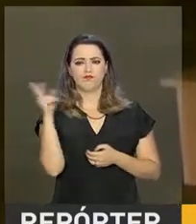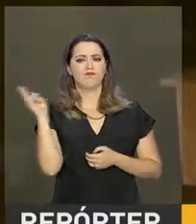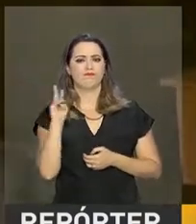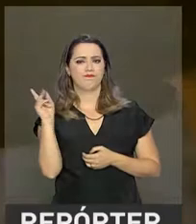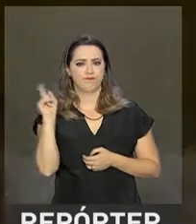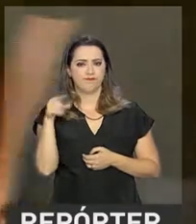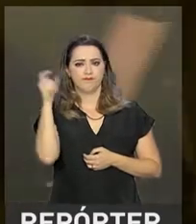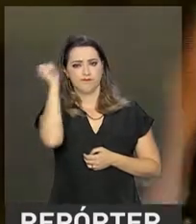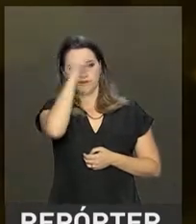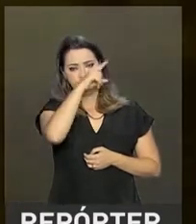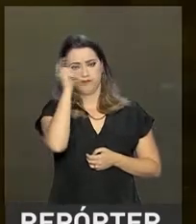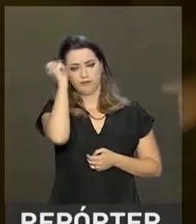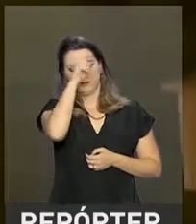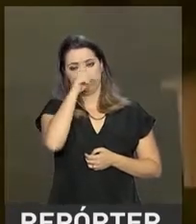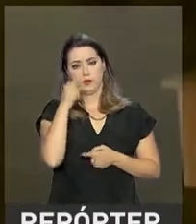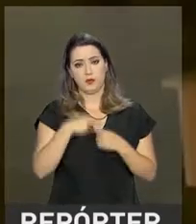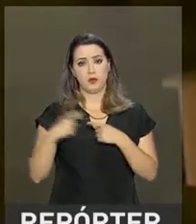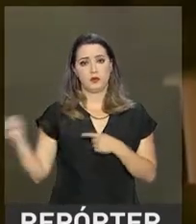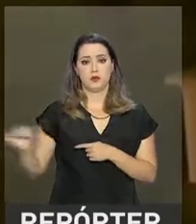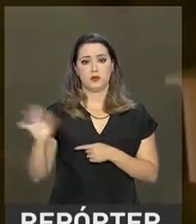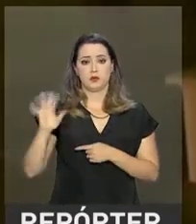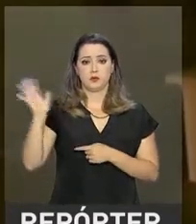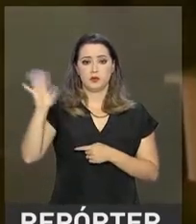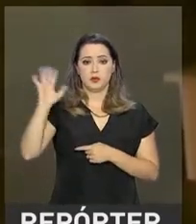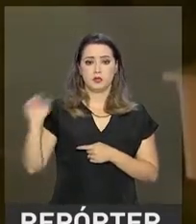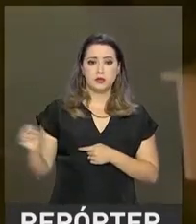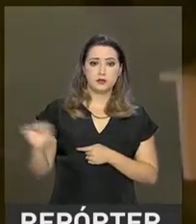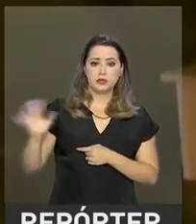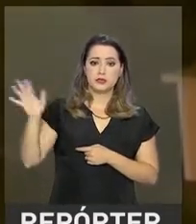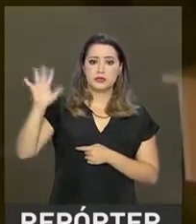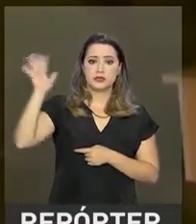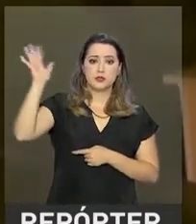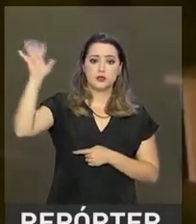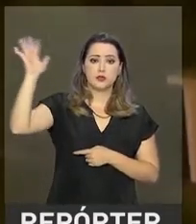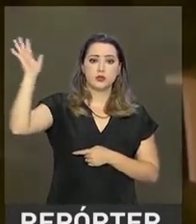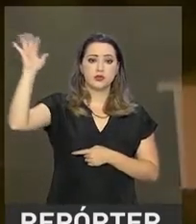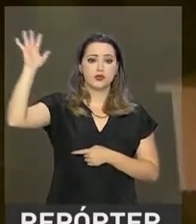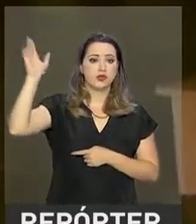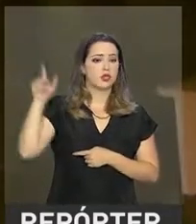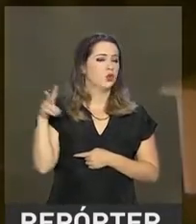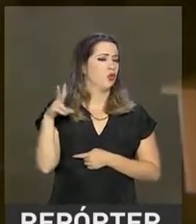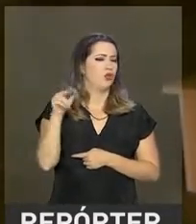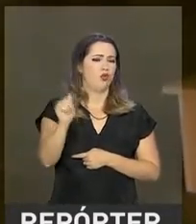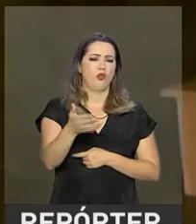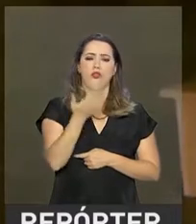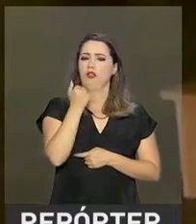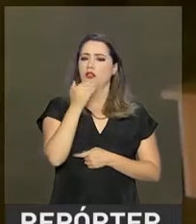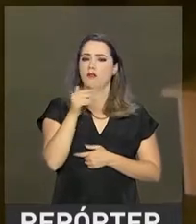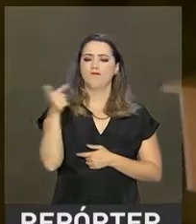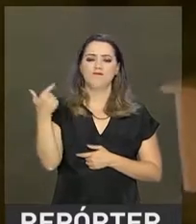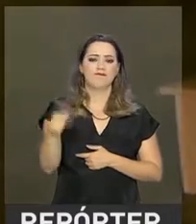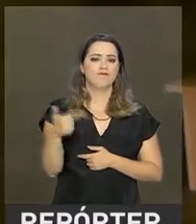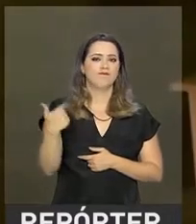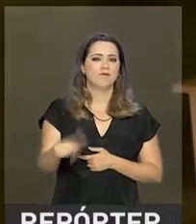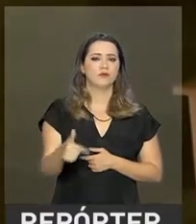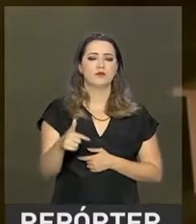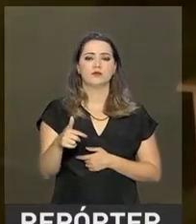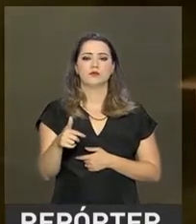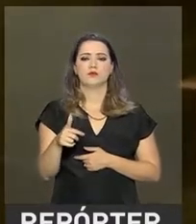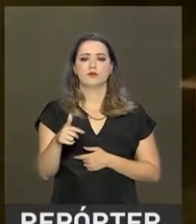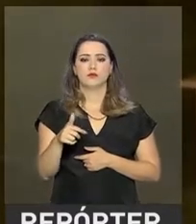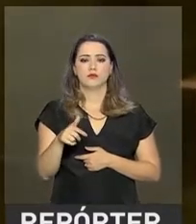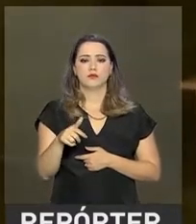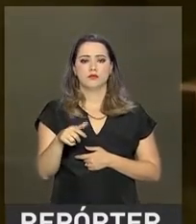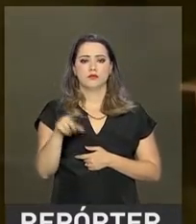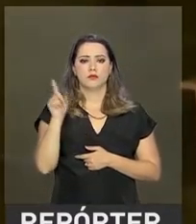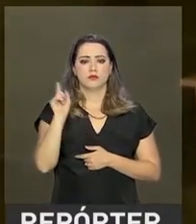porque a inflação está consumindo todo o país não se consegue costa alimento quando se consegue um alimentos é